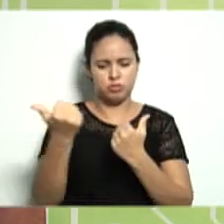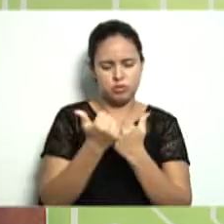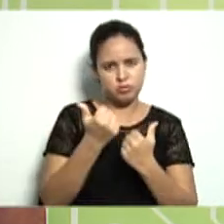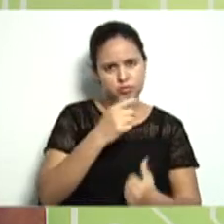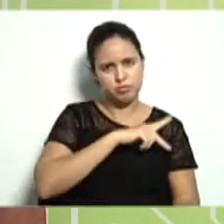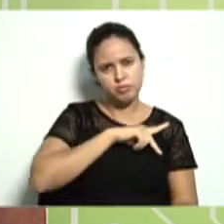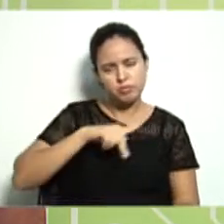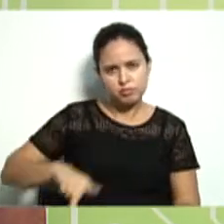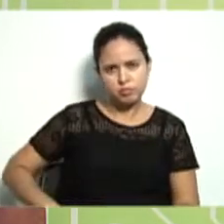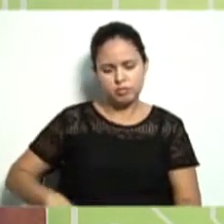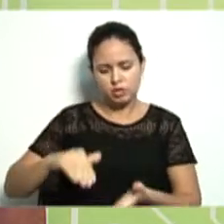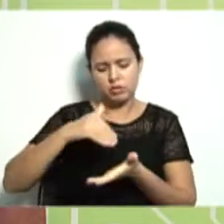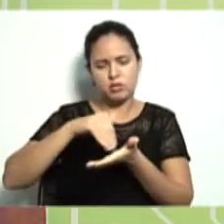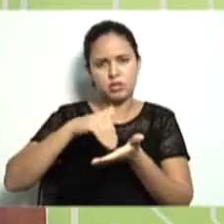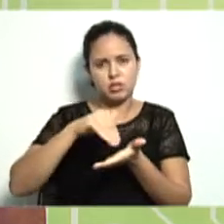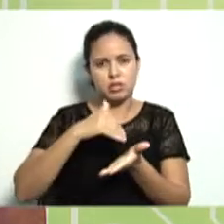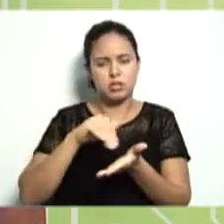aí